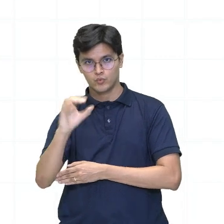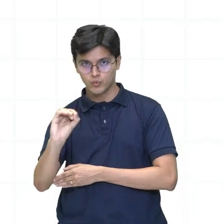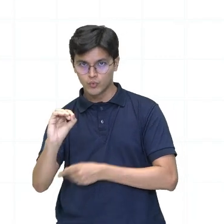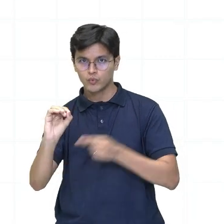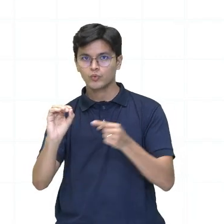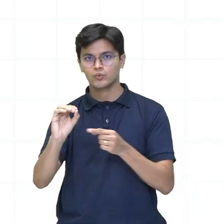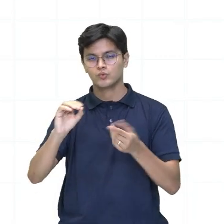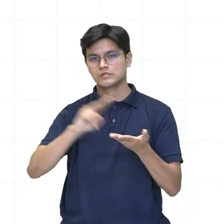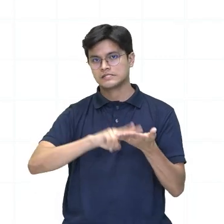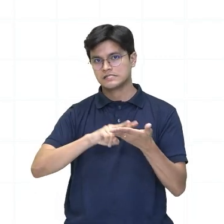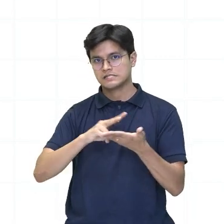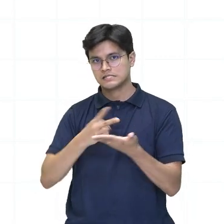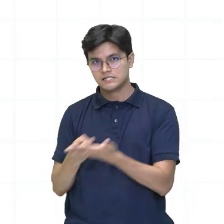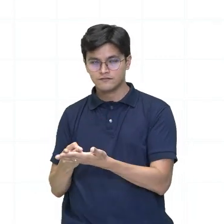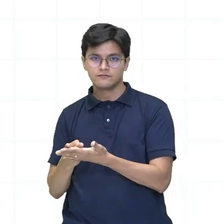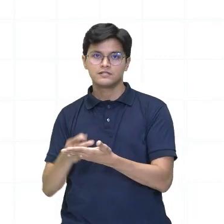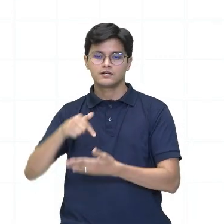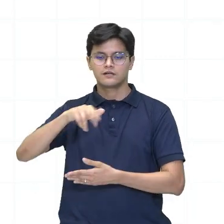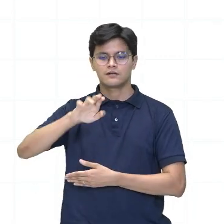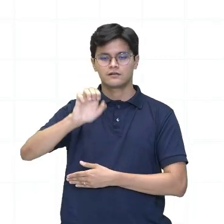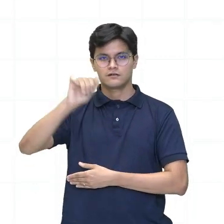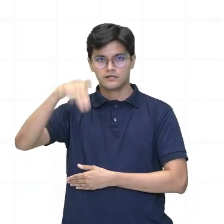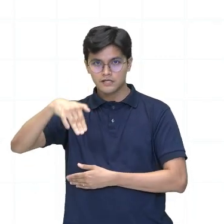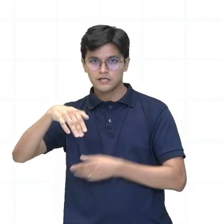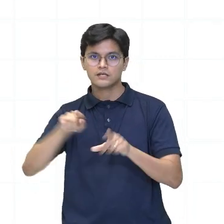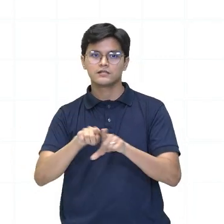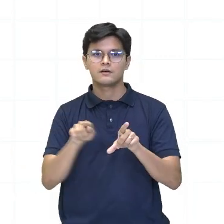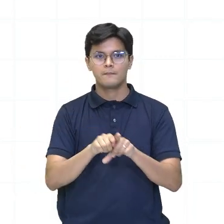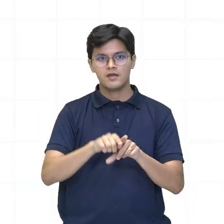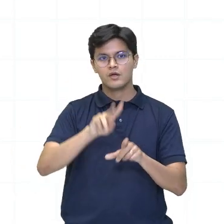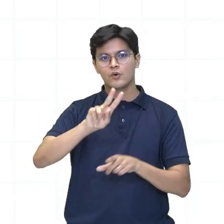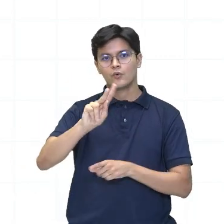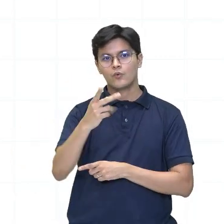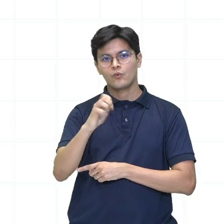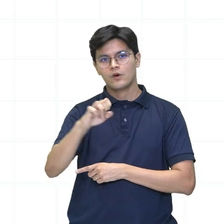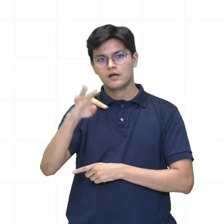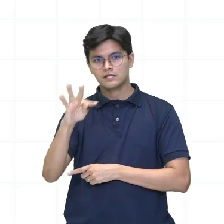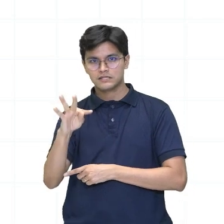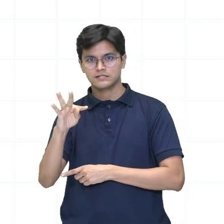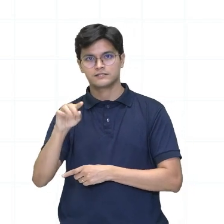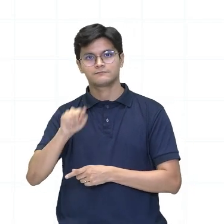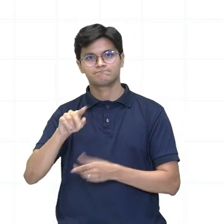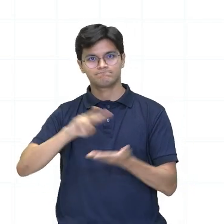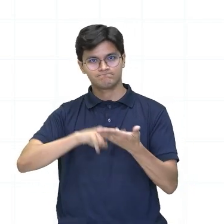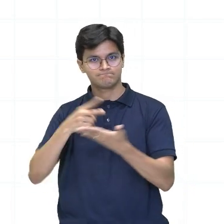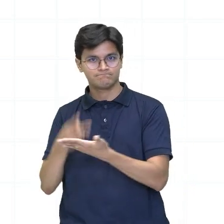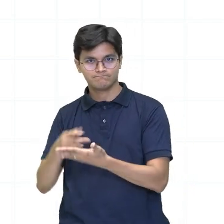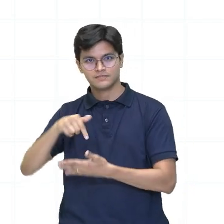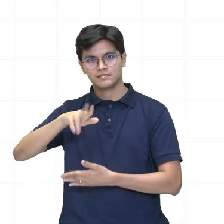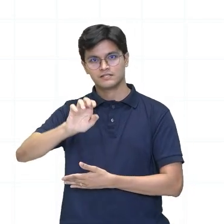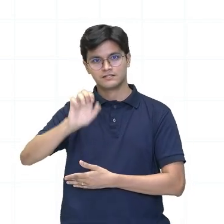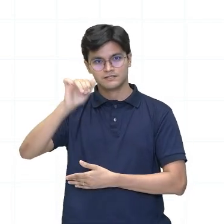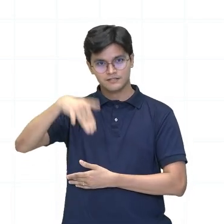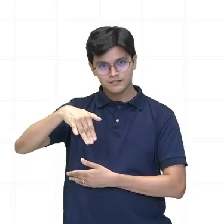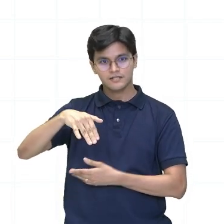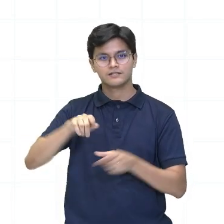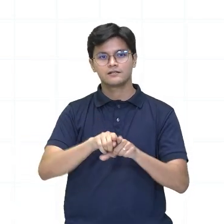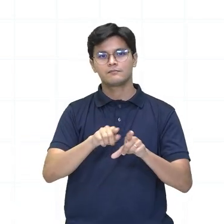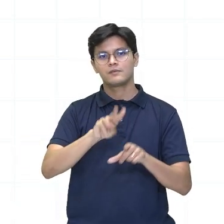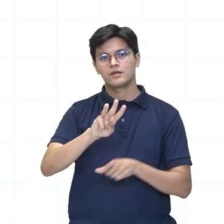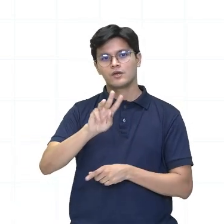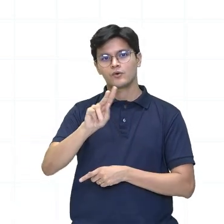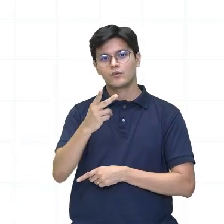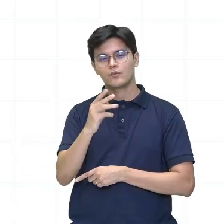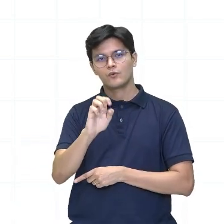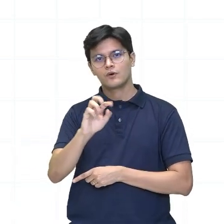ou qual, when, quando, where, onde ou